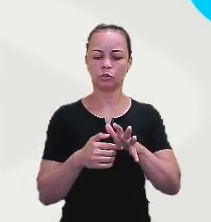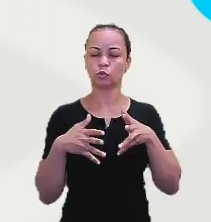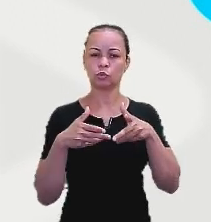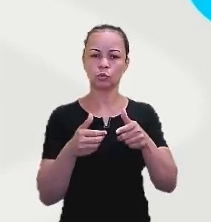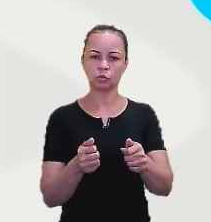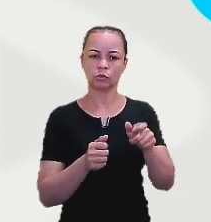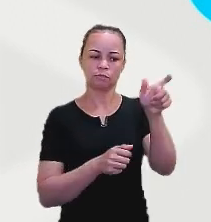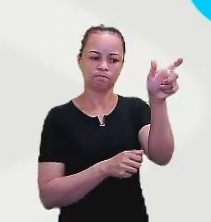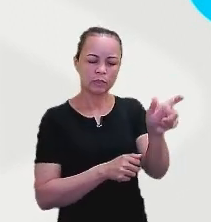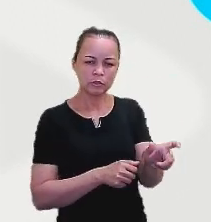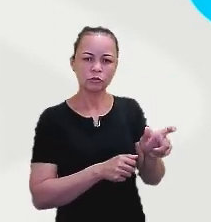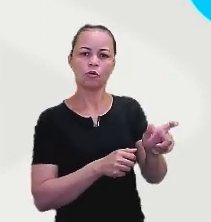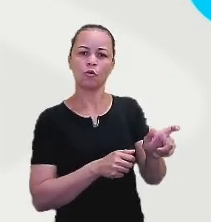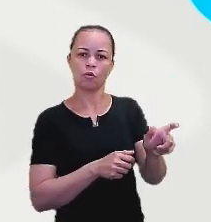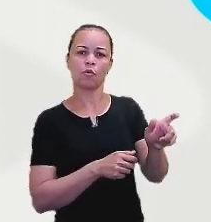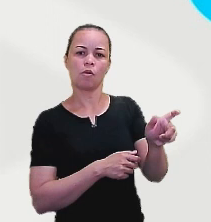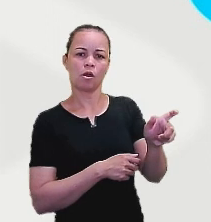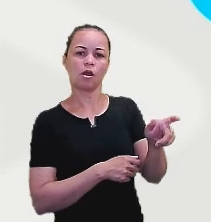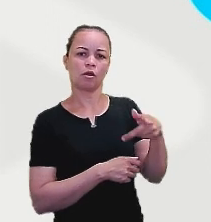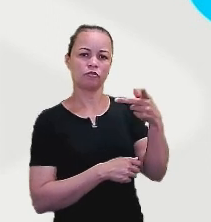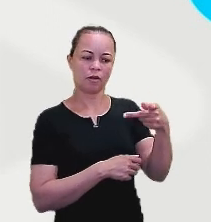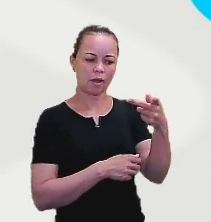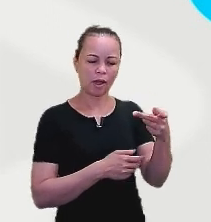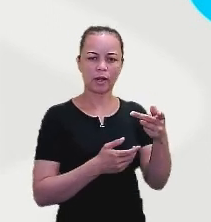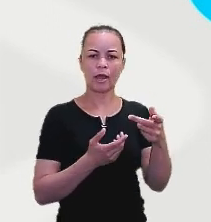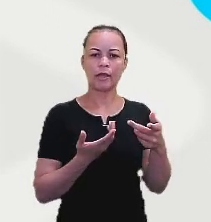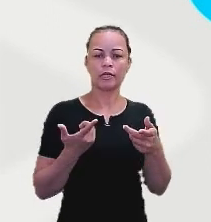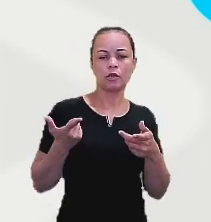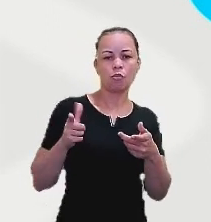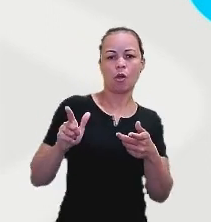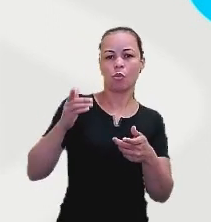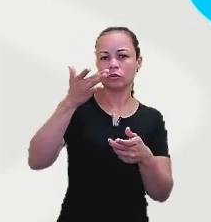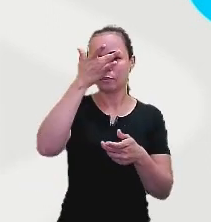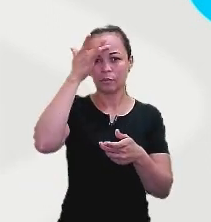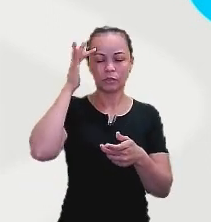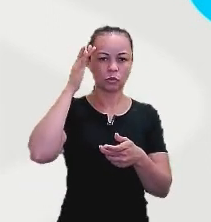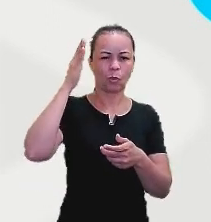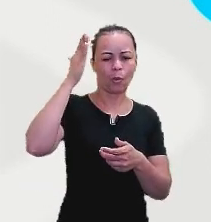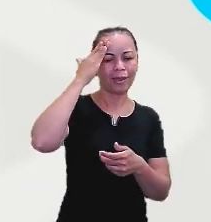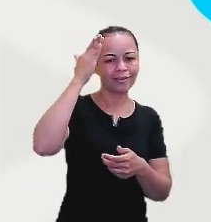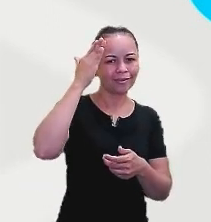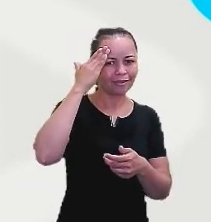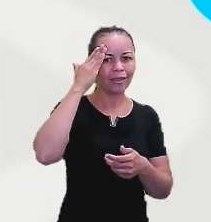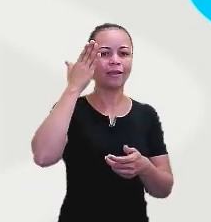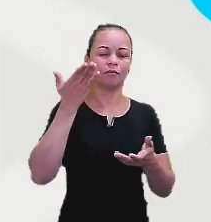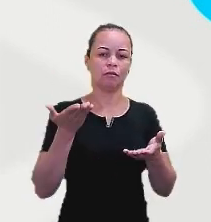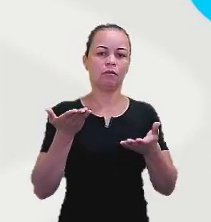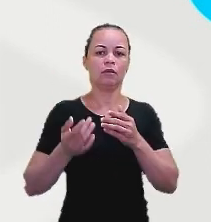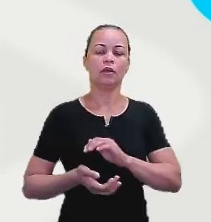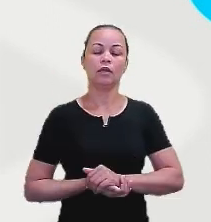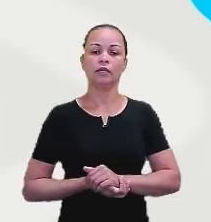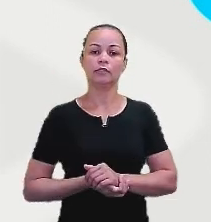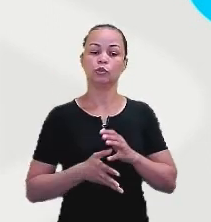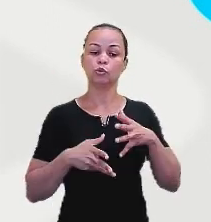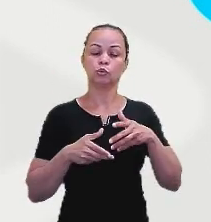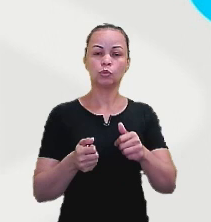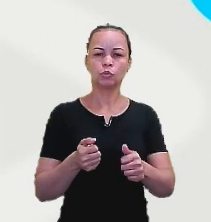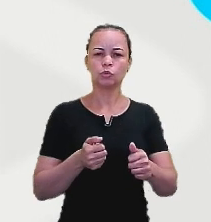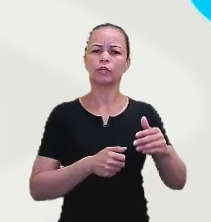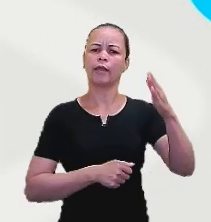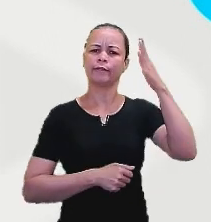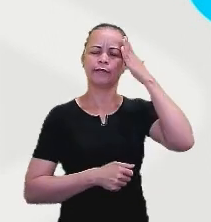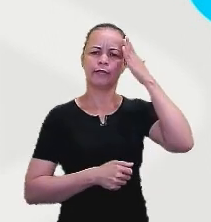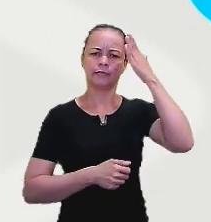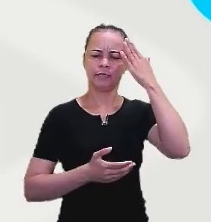um emissor interpretado por um receptor. Dessa forma, tudo que é interpretável